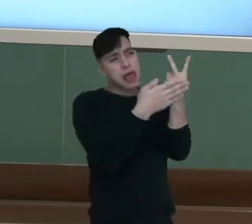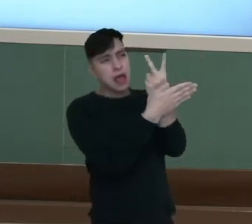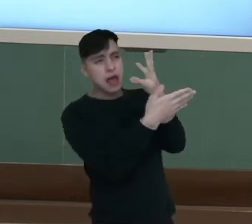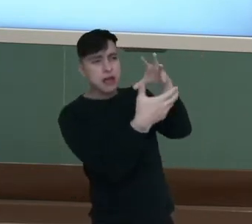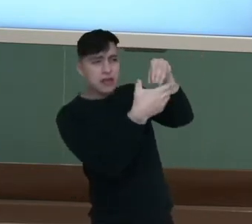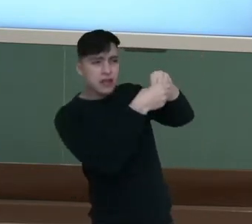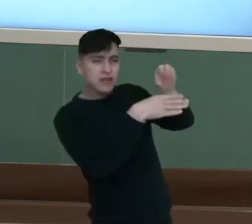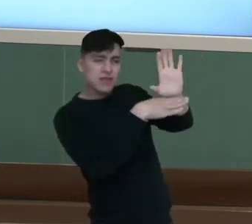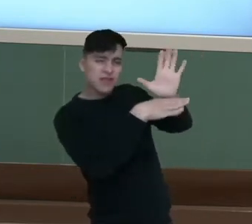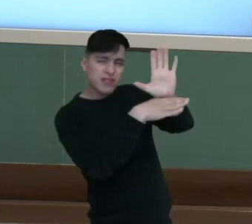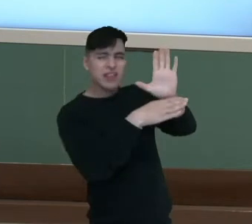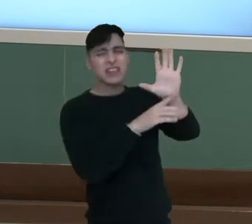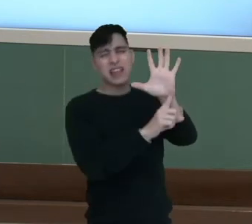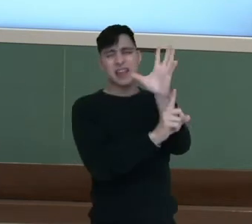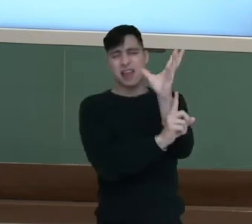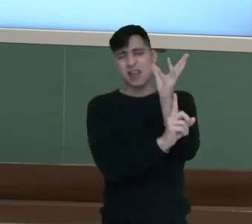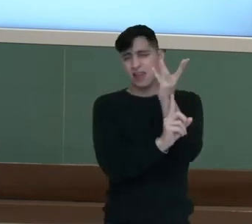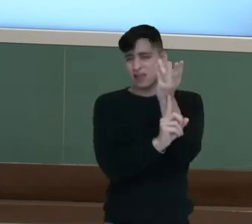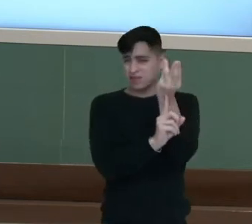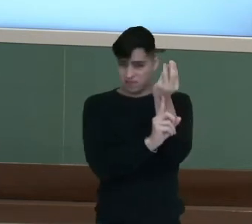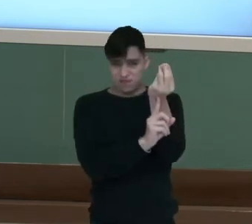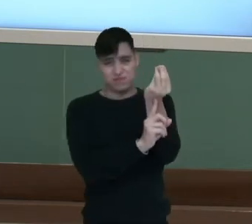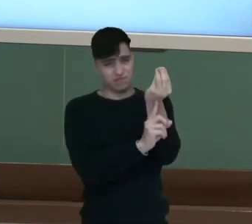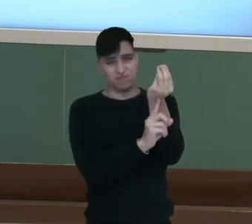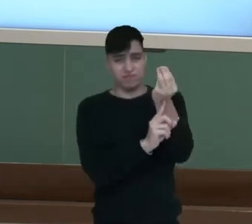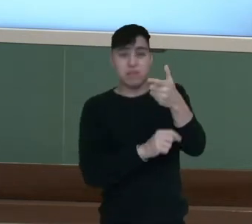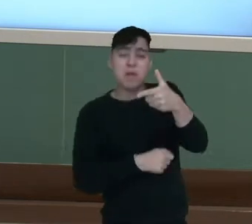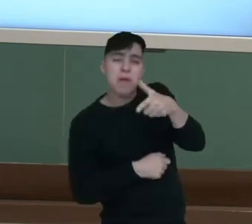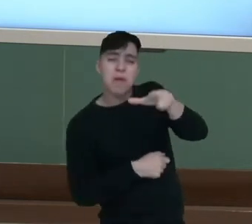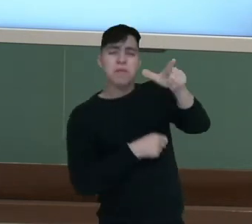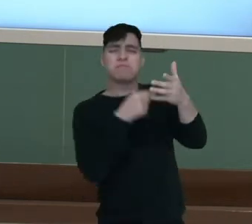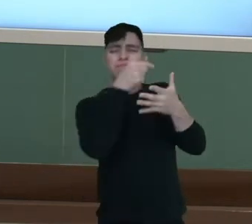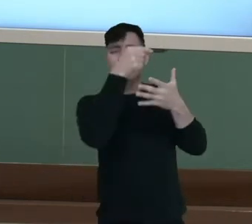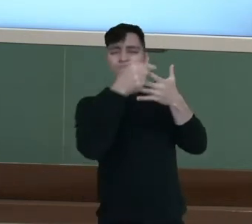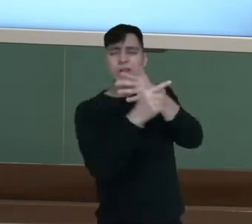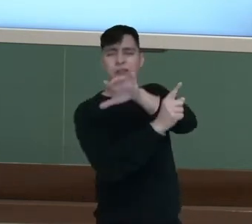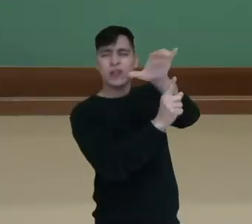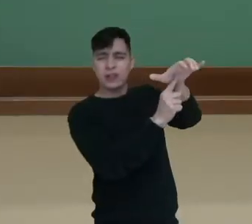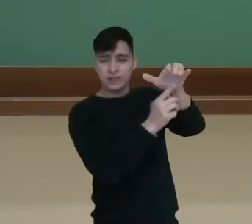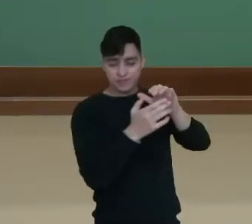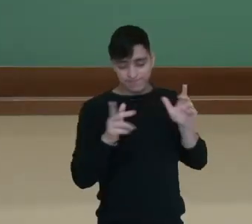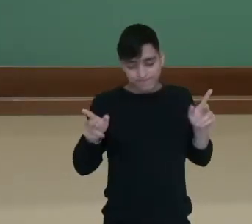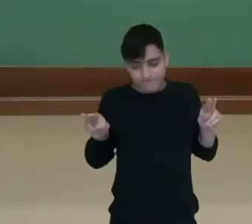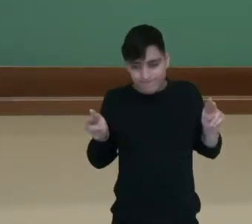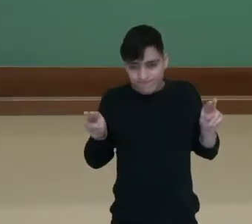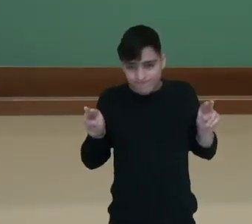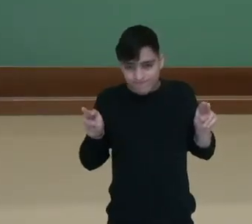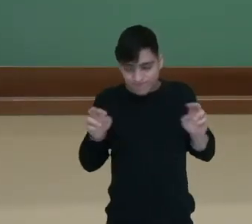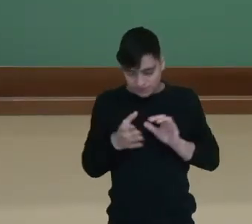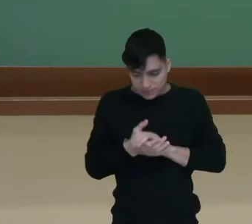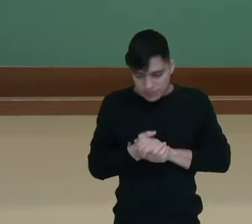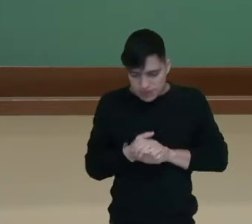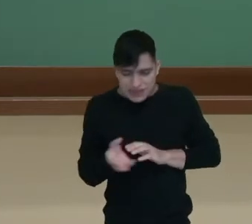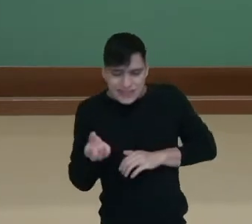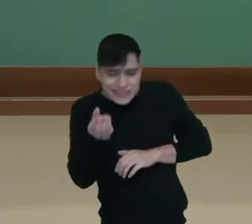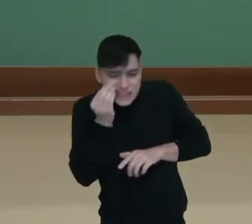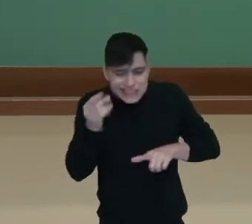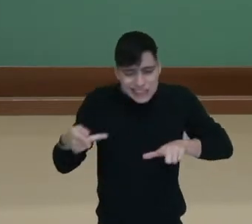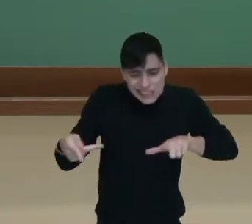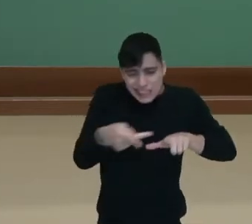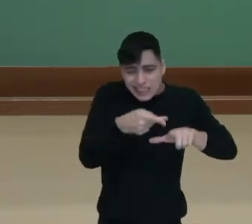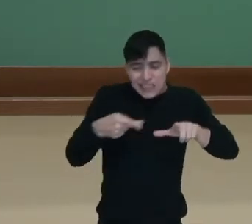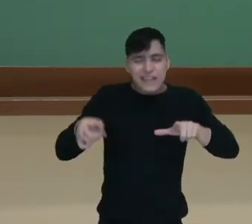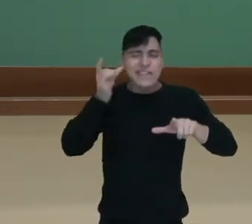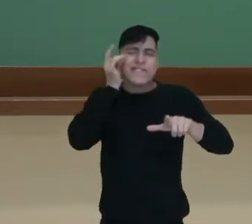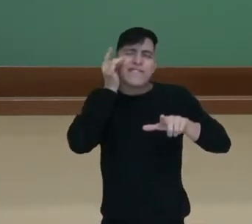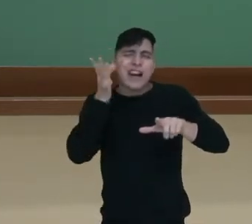existe a questão da arte, né? De outros fatores que influenciam ali. E a mesma coisa aqui. Para poder fazer representações didáticas, né?